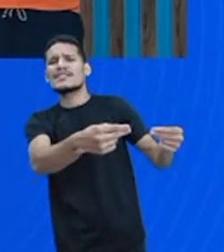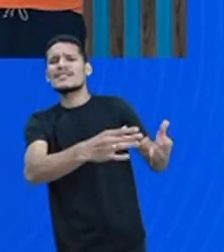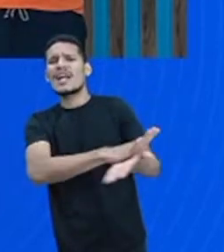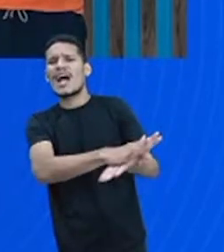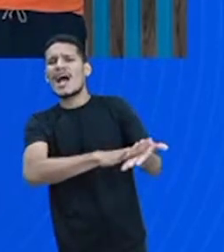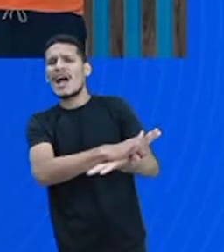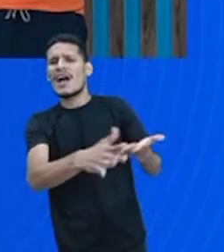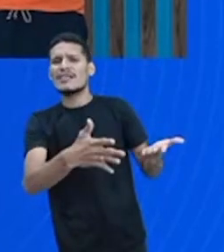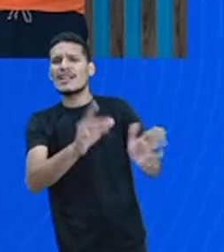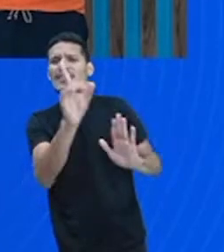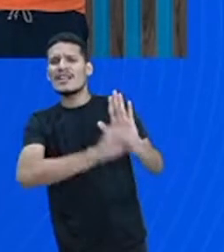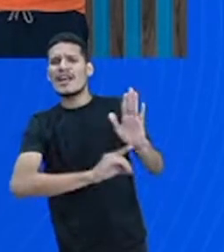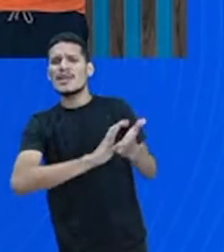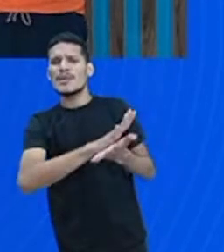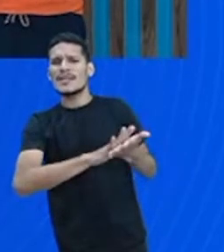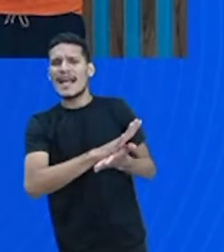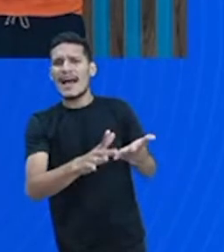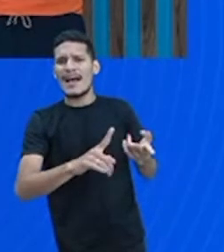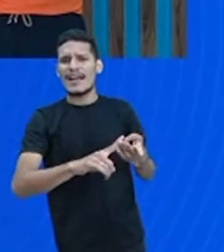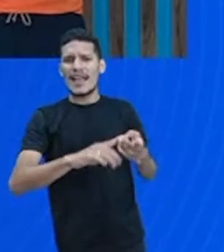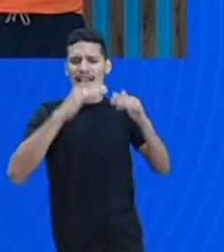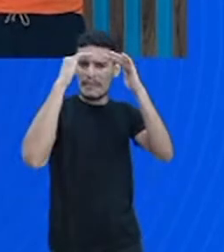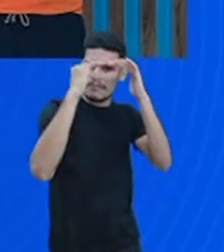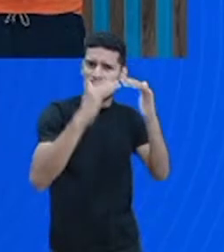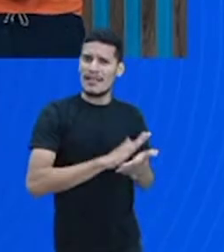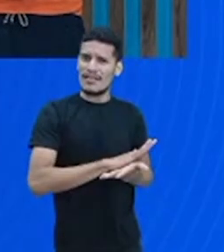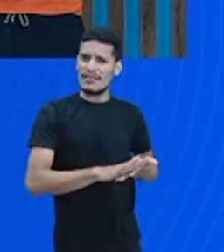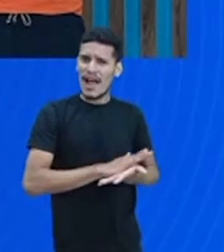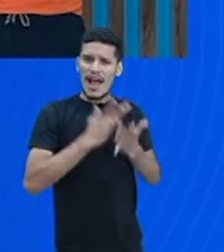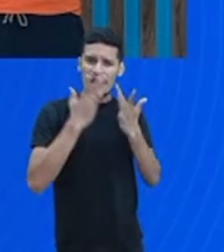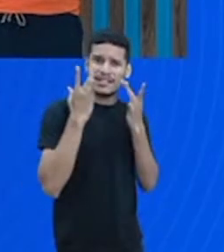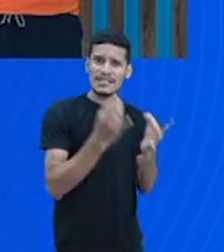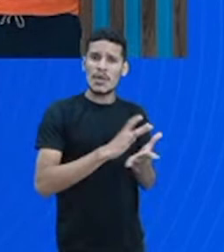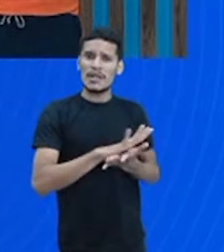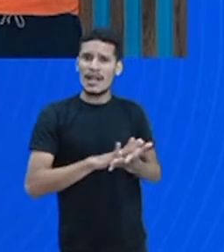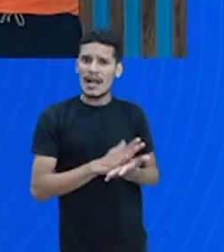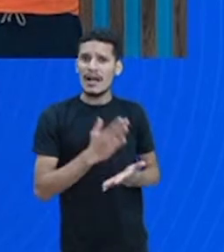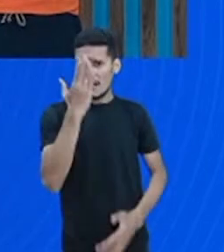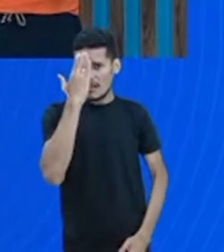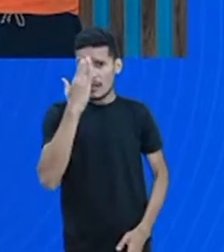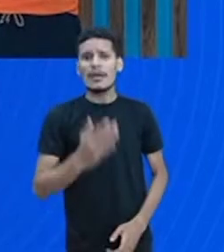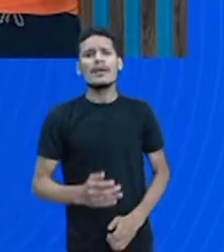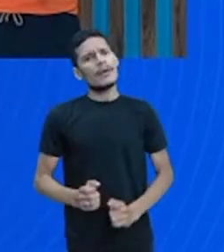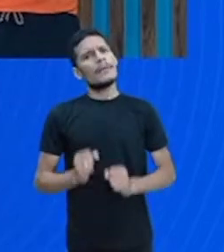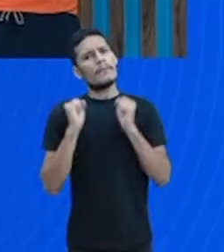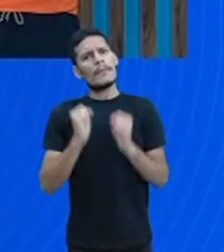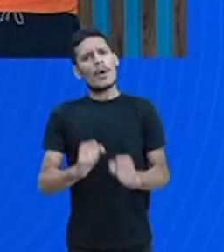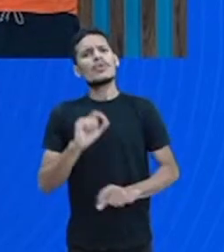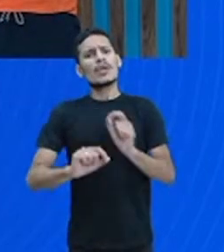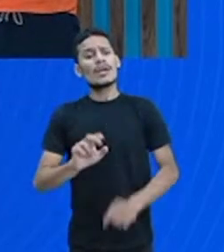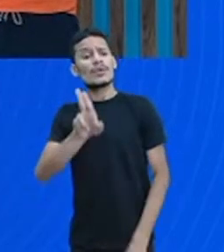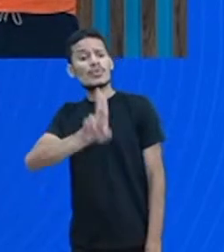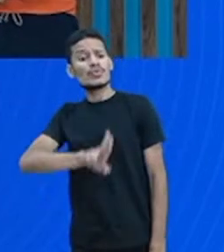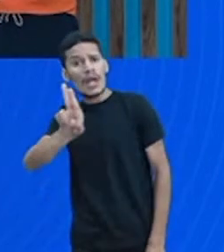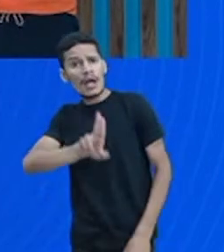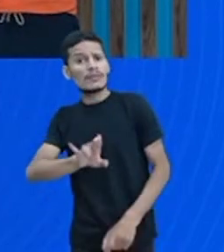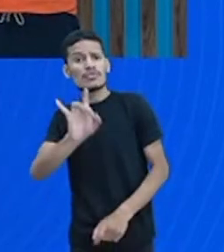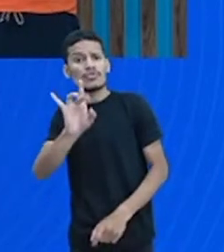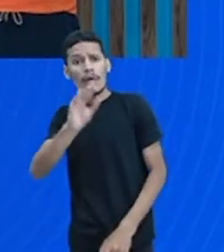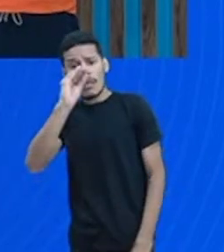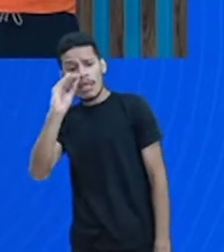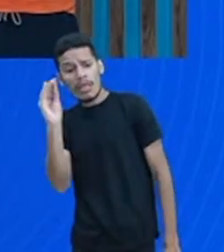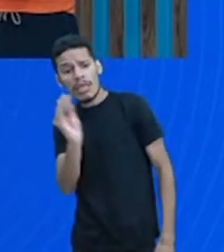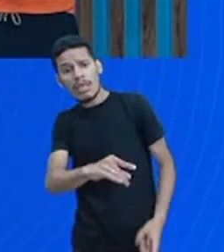corpos não merecem direitos, não merecem respeito, não merecem atenção, que eles podem ser claramente usados,